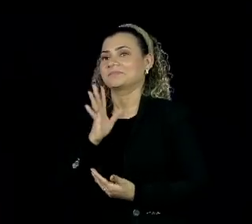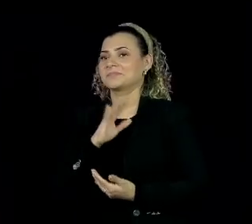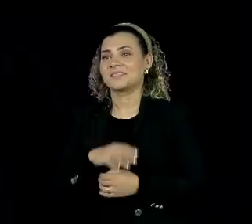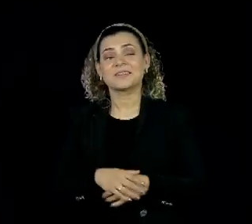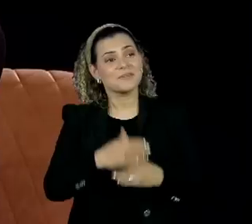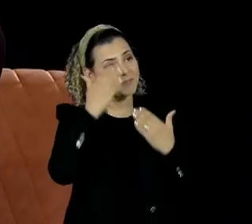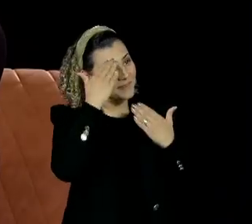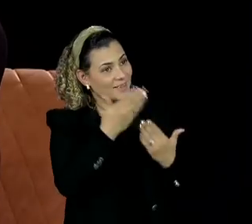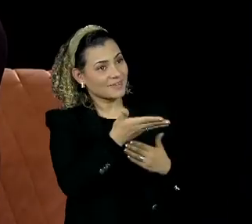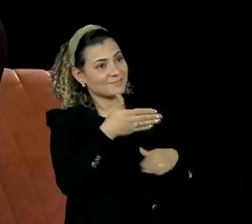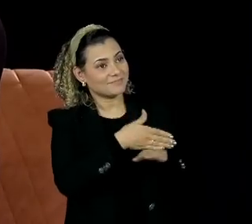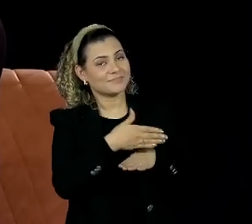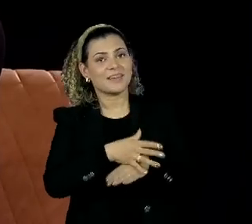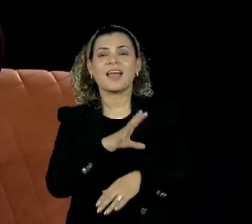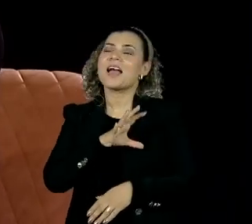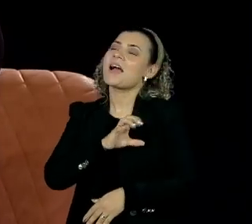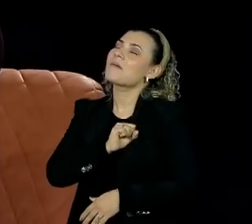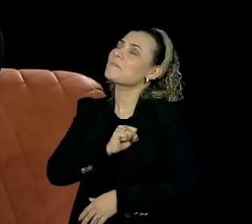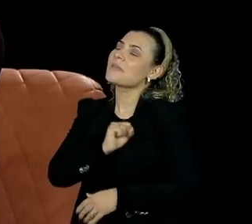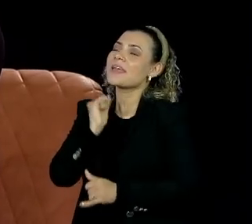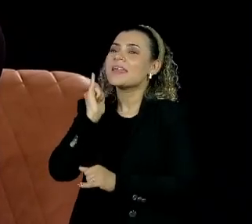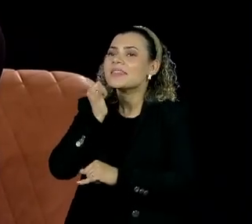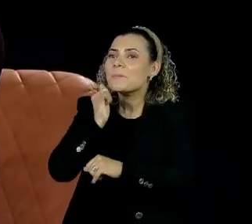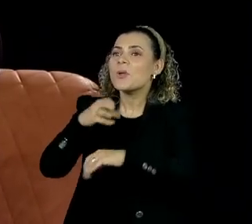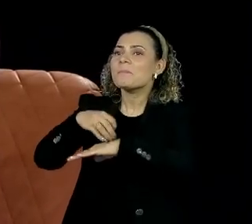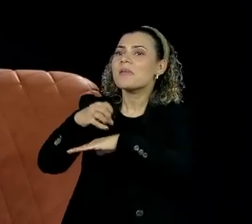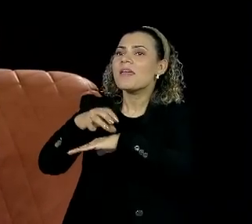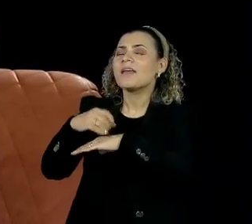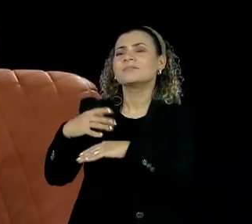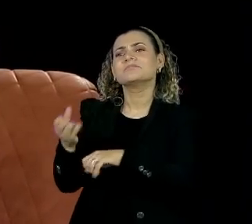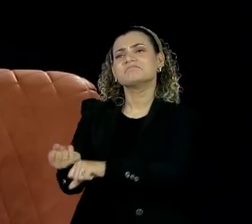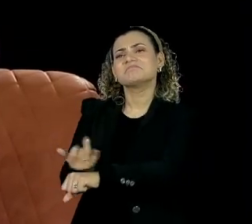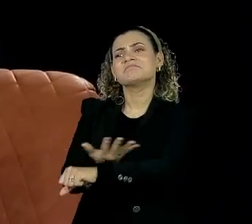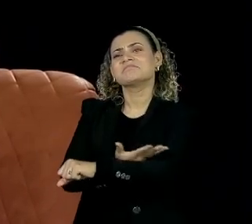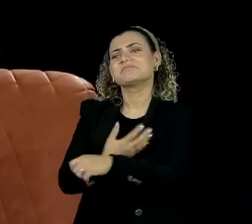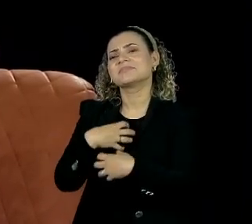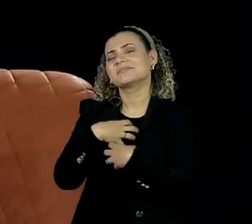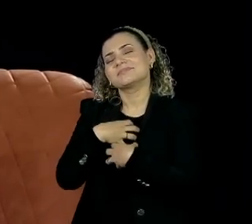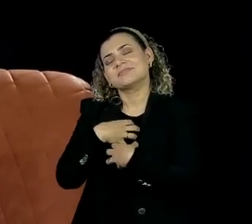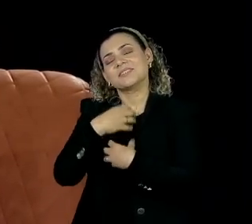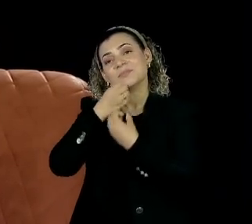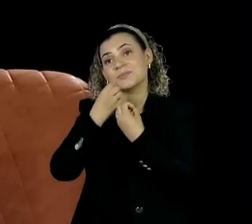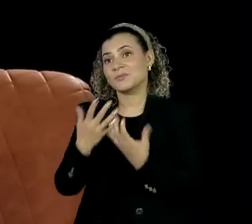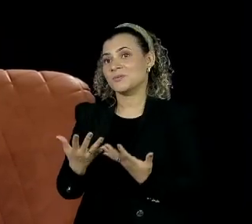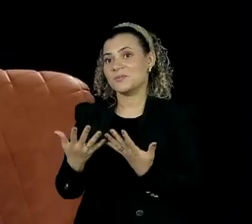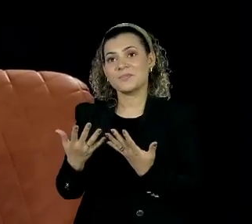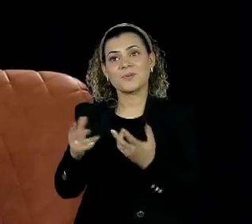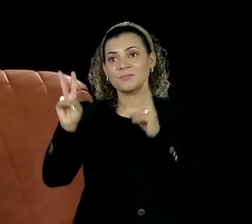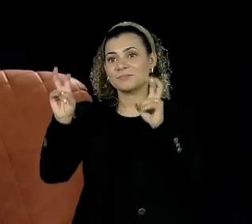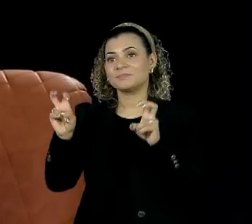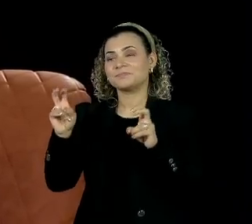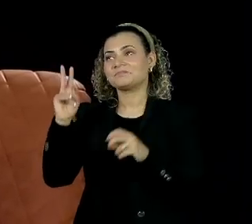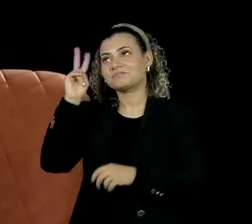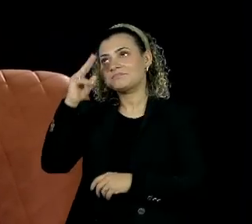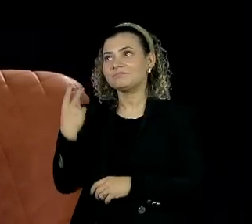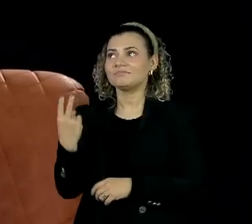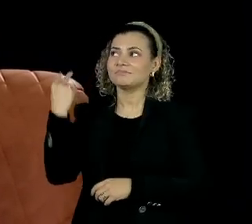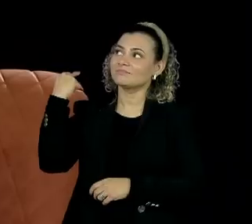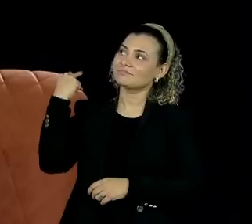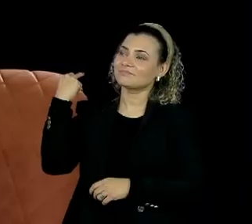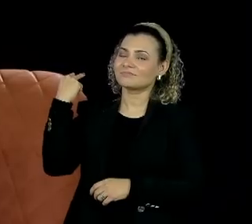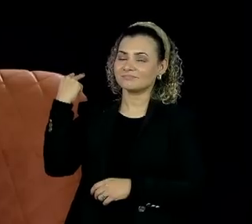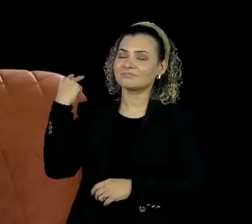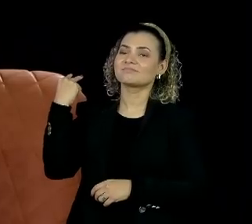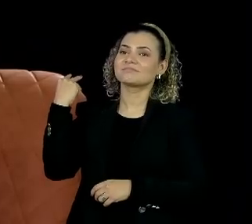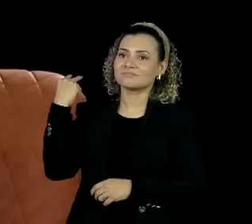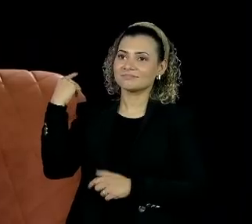presença. Amei. Obrigada. Adorei os depoimentos, muito emocionante. Muito bom falar assim, né? Poder olhar para